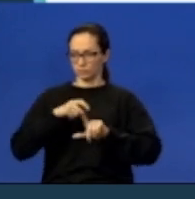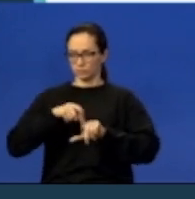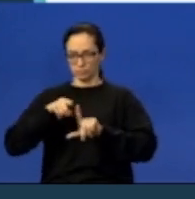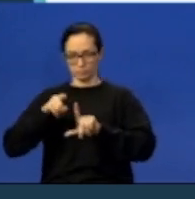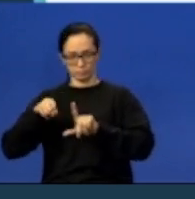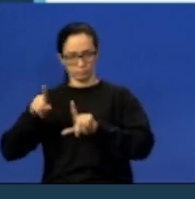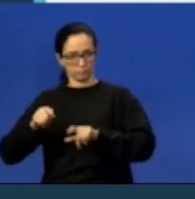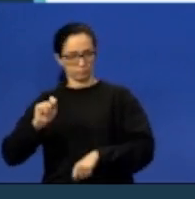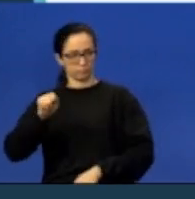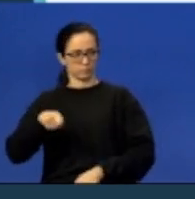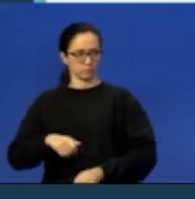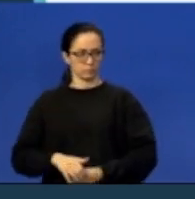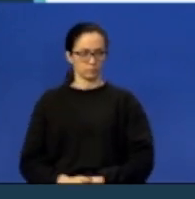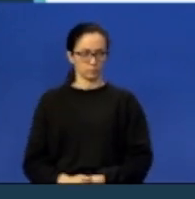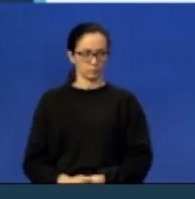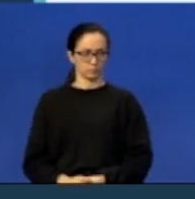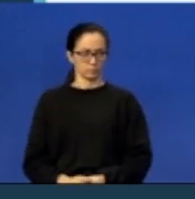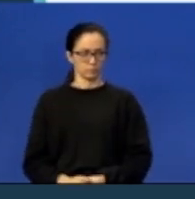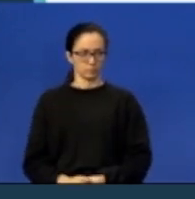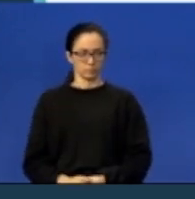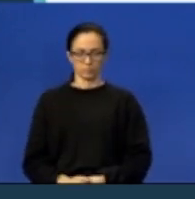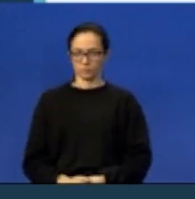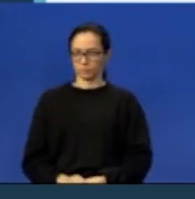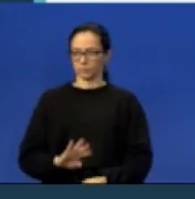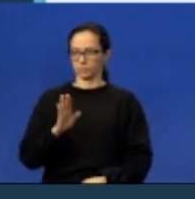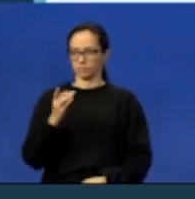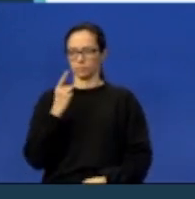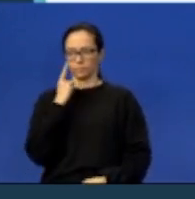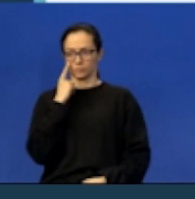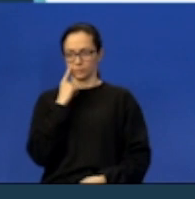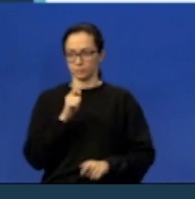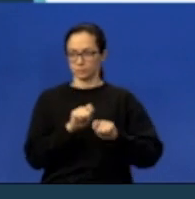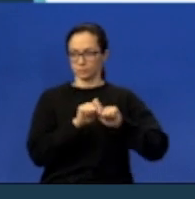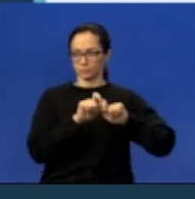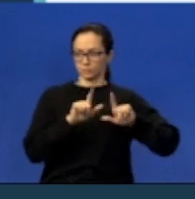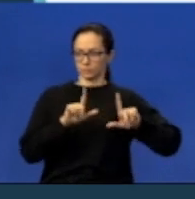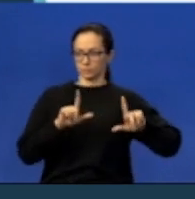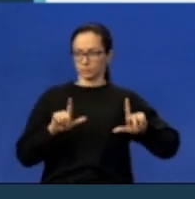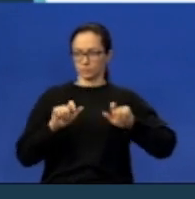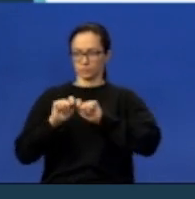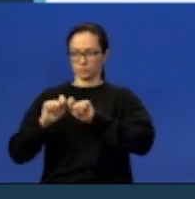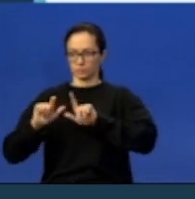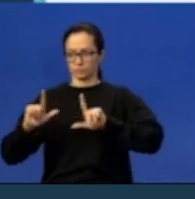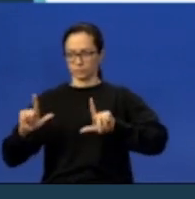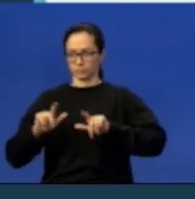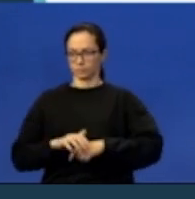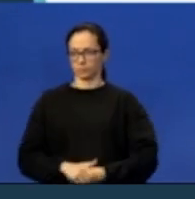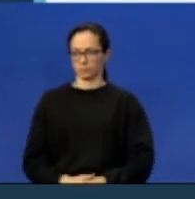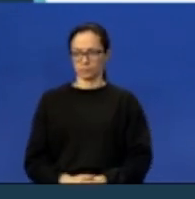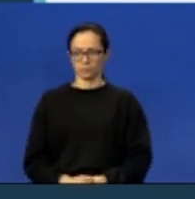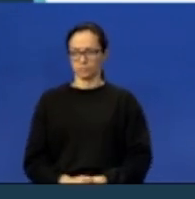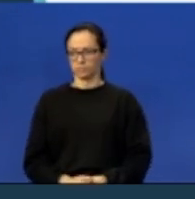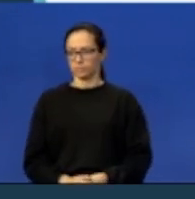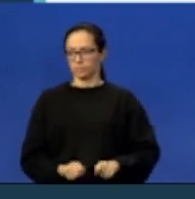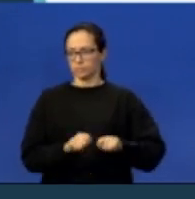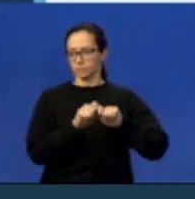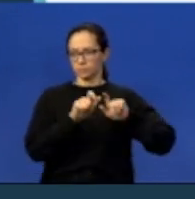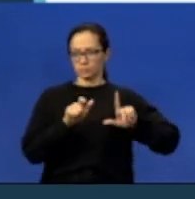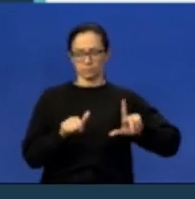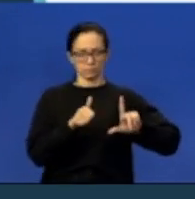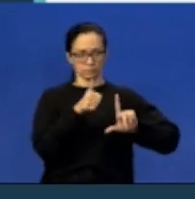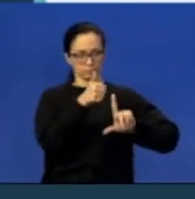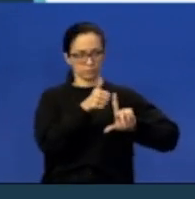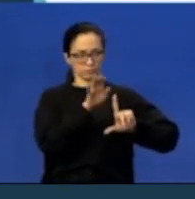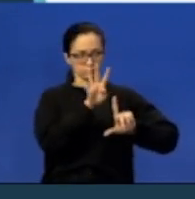gráfico. Então, aqui à sua esquerda, a gente vê essa fita, né, que ela é produzida a partir